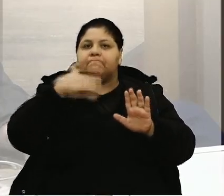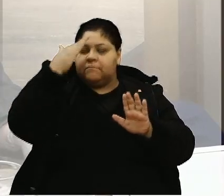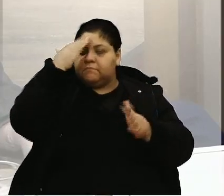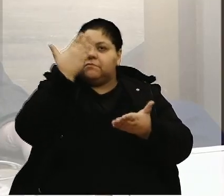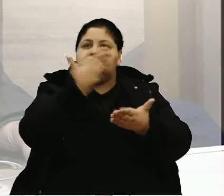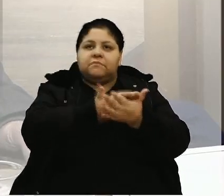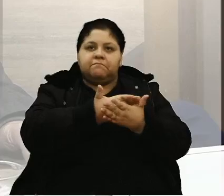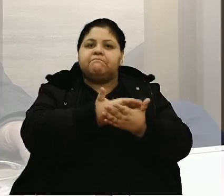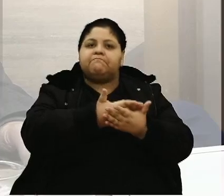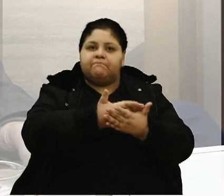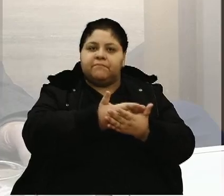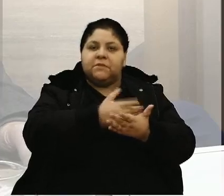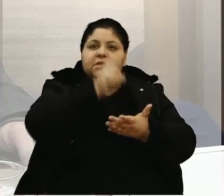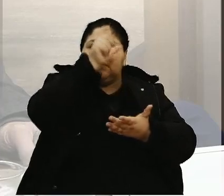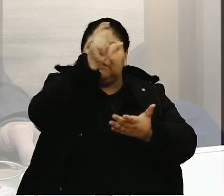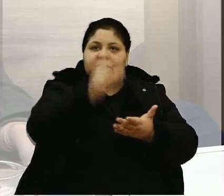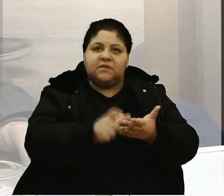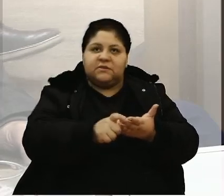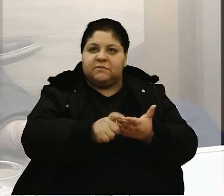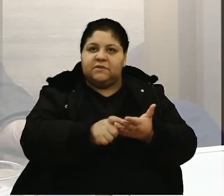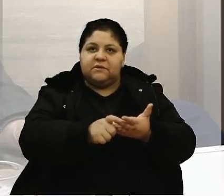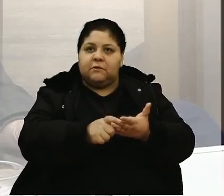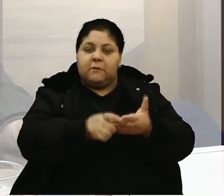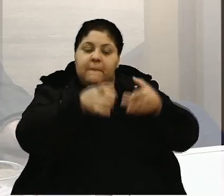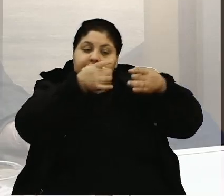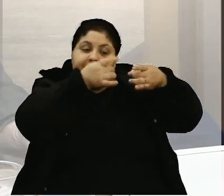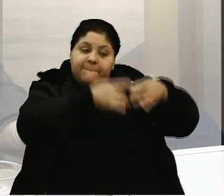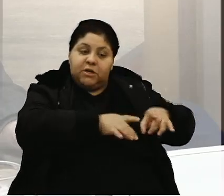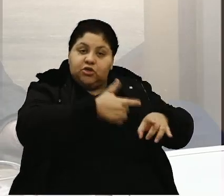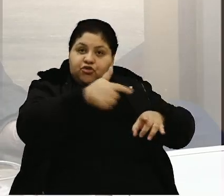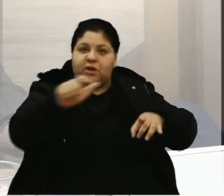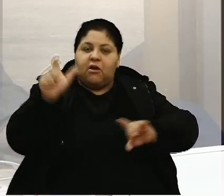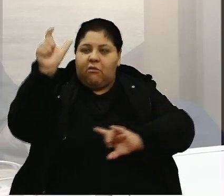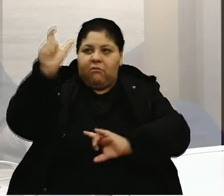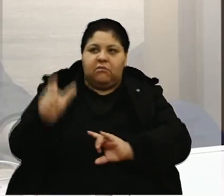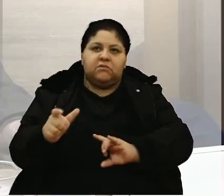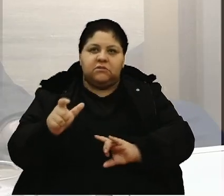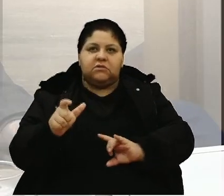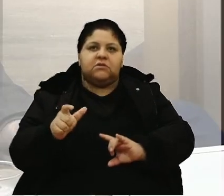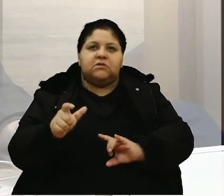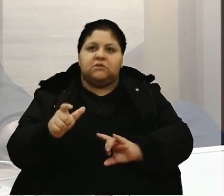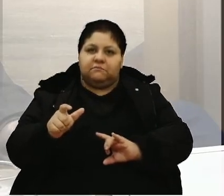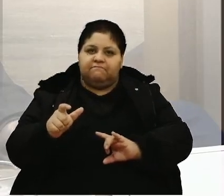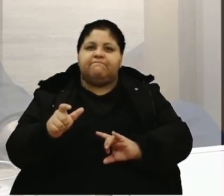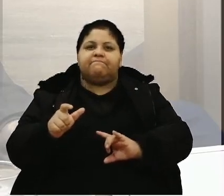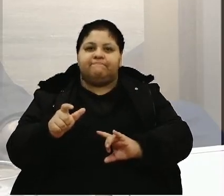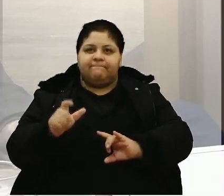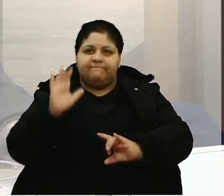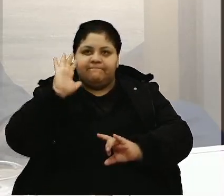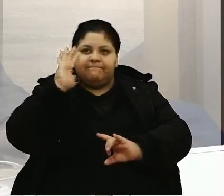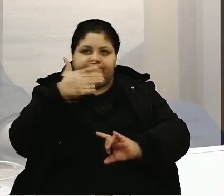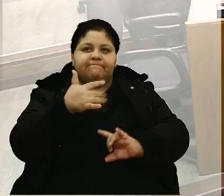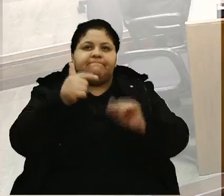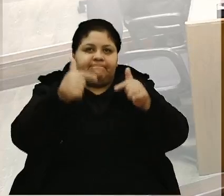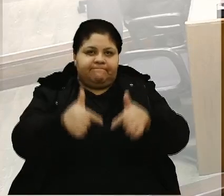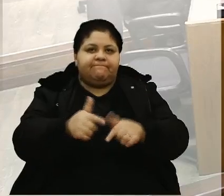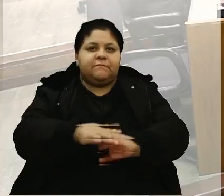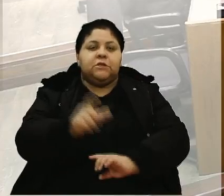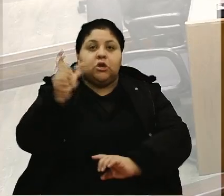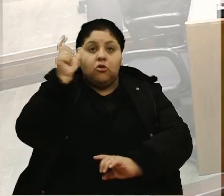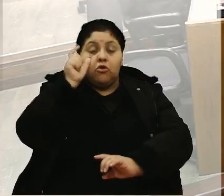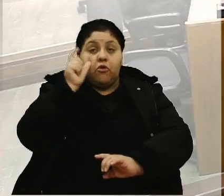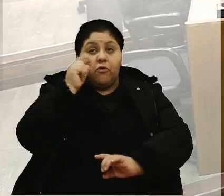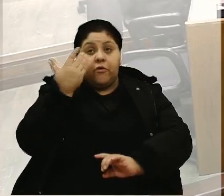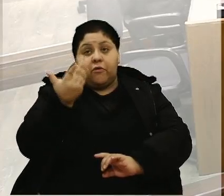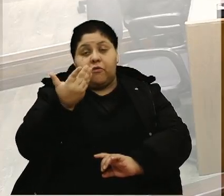cedo ou tarde, as pessoas que tentam ridicularizar outras pessoas vão colher o que estão plantando. O que eu vejo, e talvez